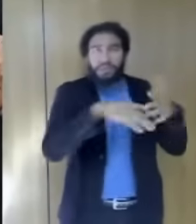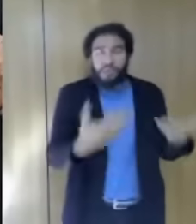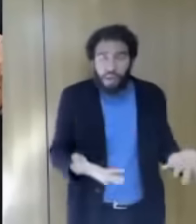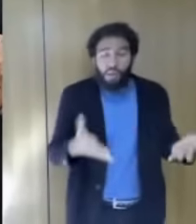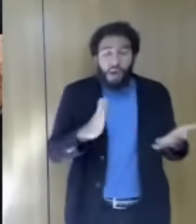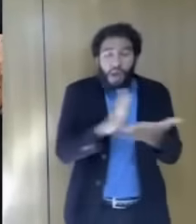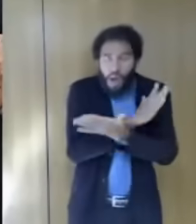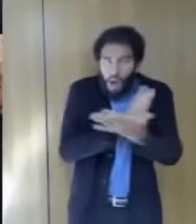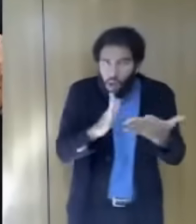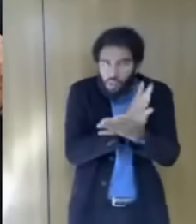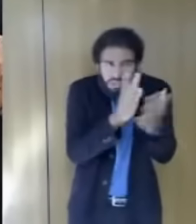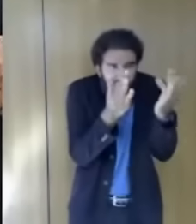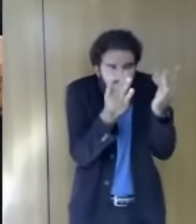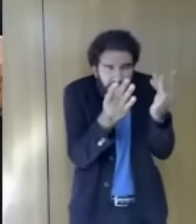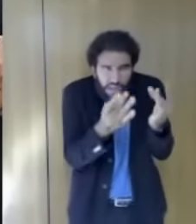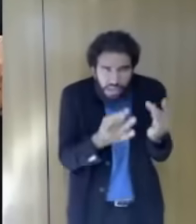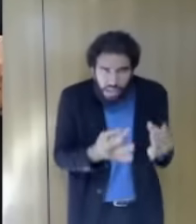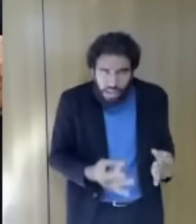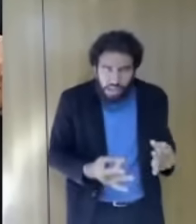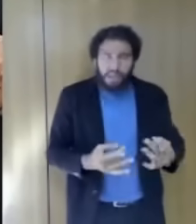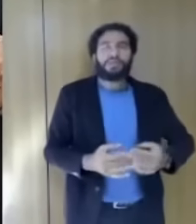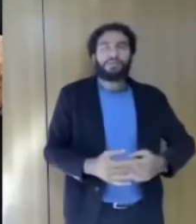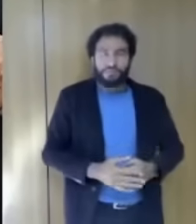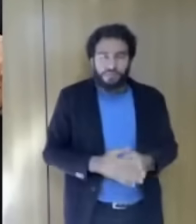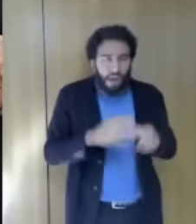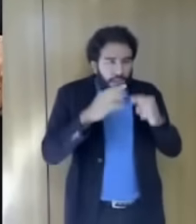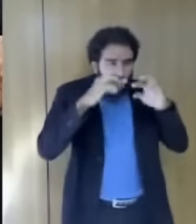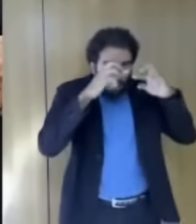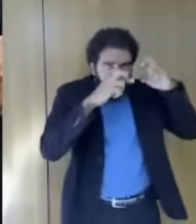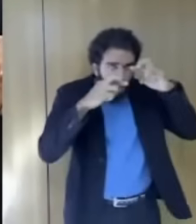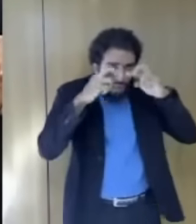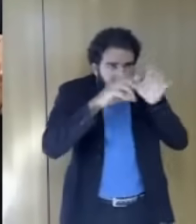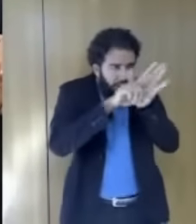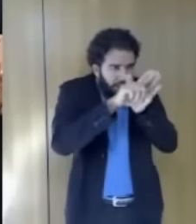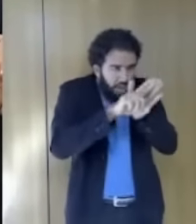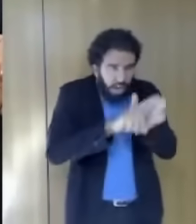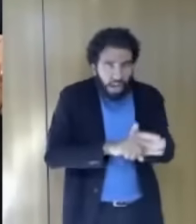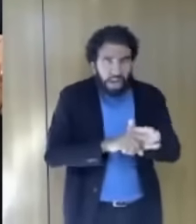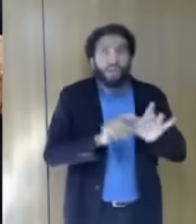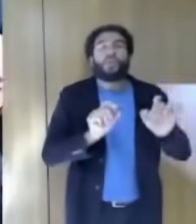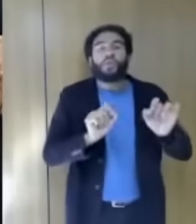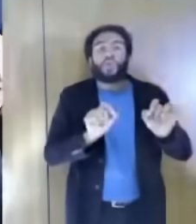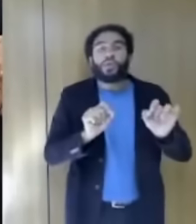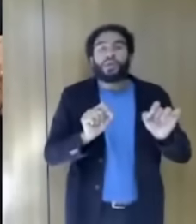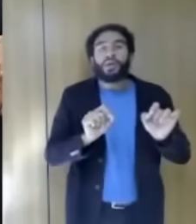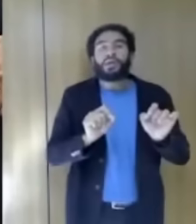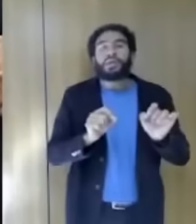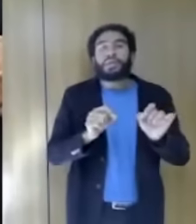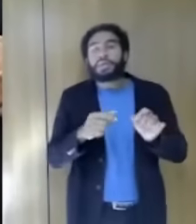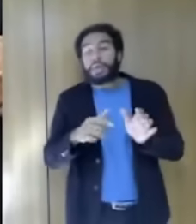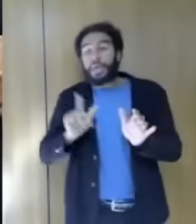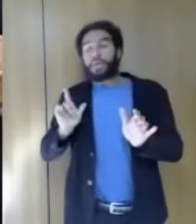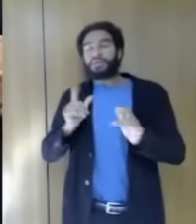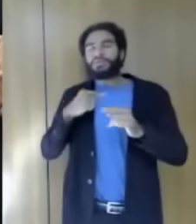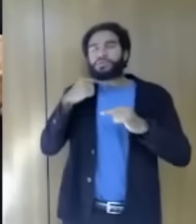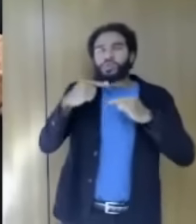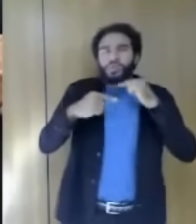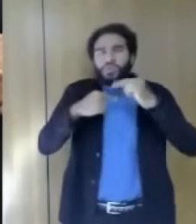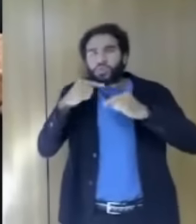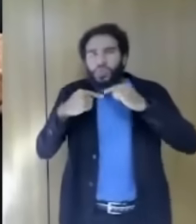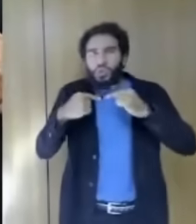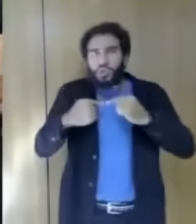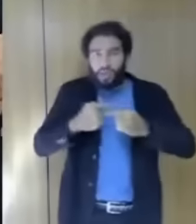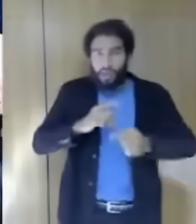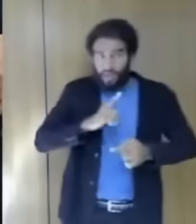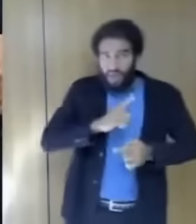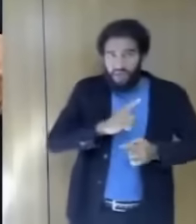aspectos, certos detalhes da investigação, sobre os quais pairavam dúvidas, a partir da delação